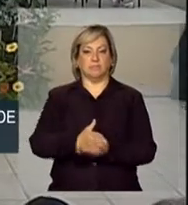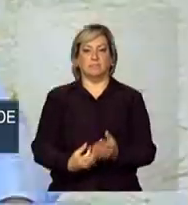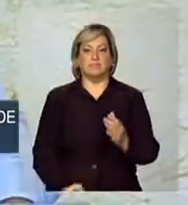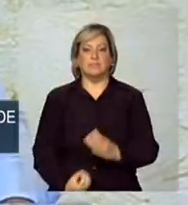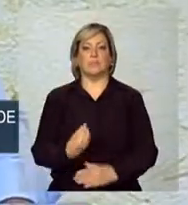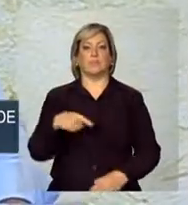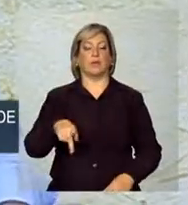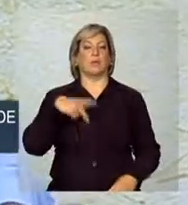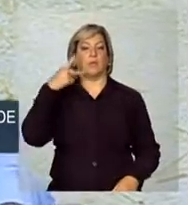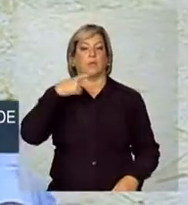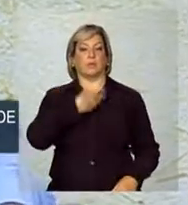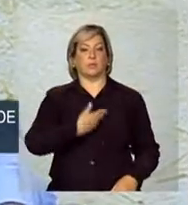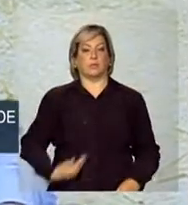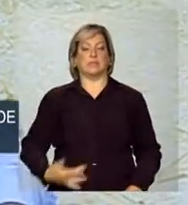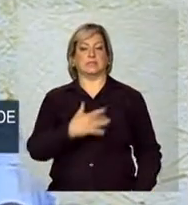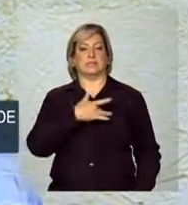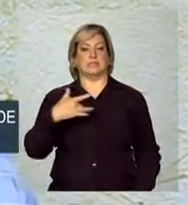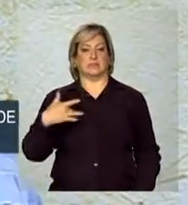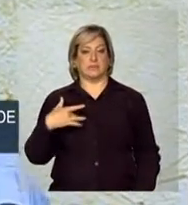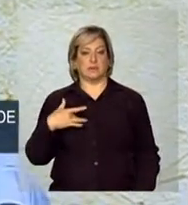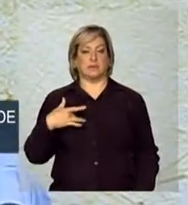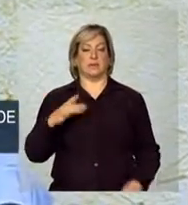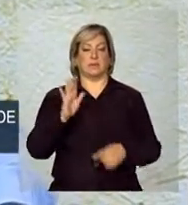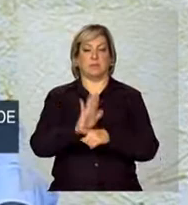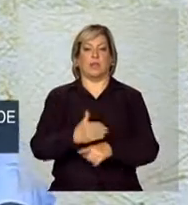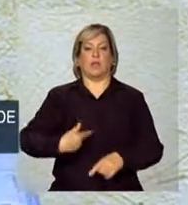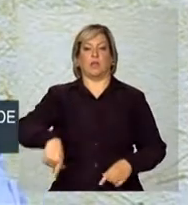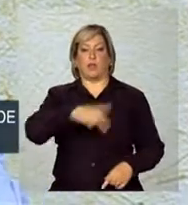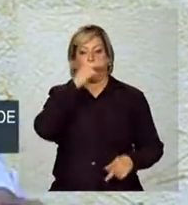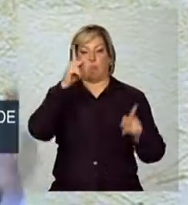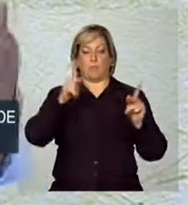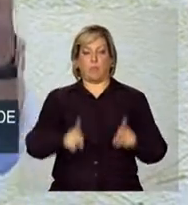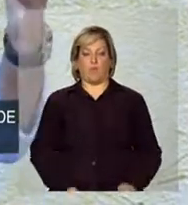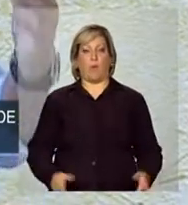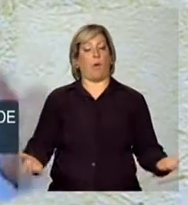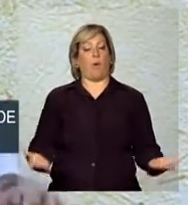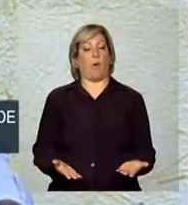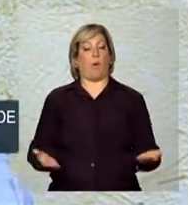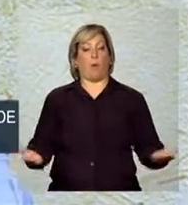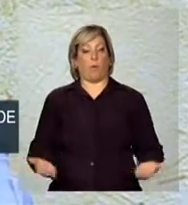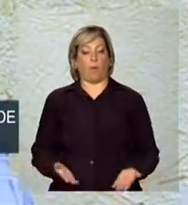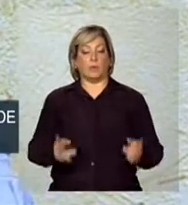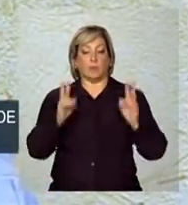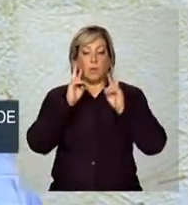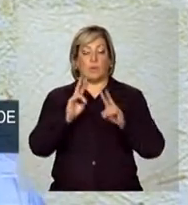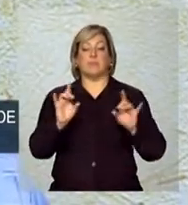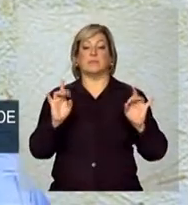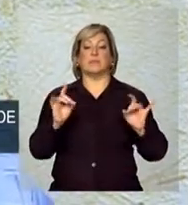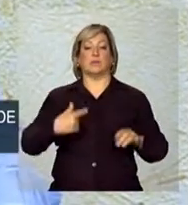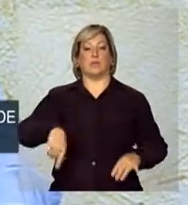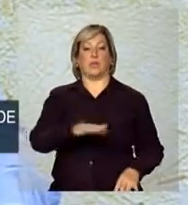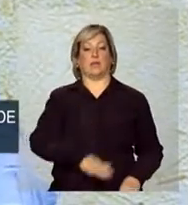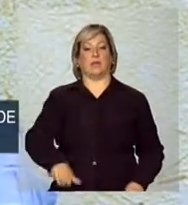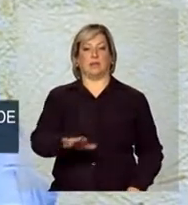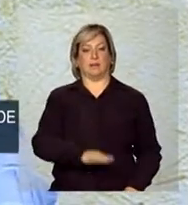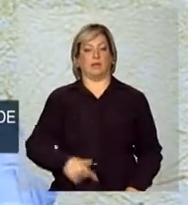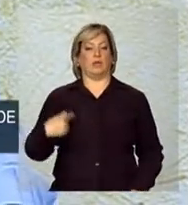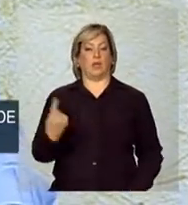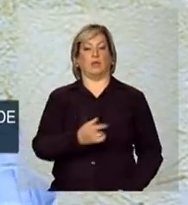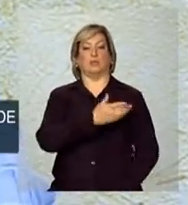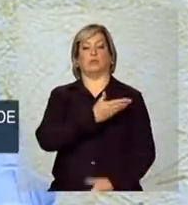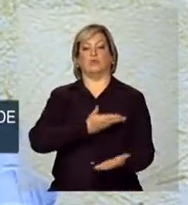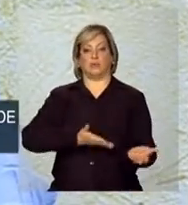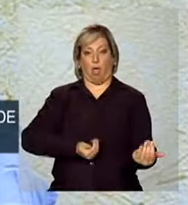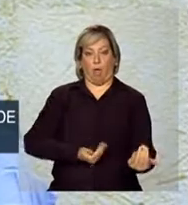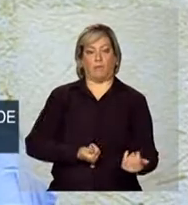de implantar políticas públicas de saúde voltada para nossa população e hoje um olhar especial para as nossas crianças para os